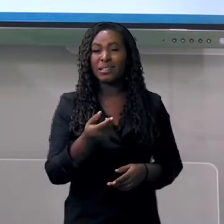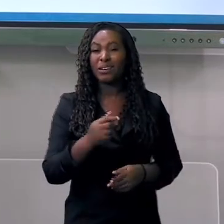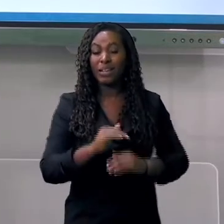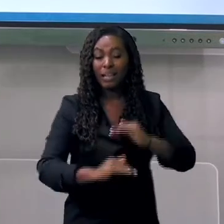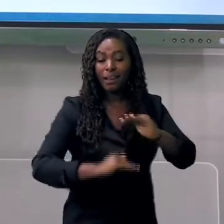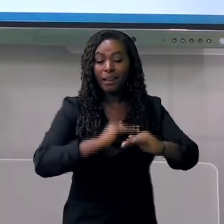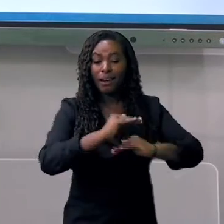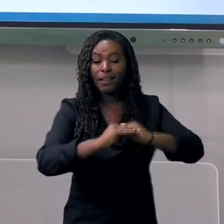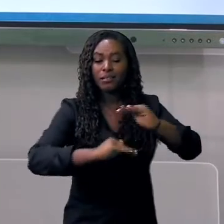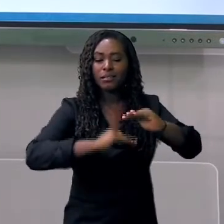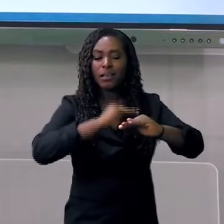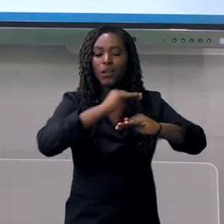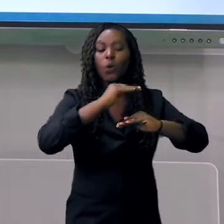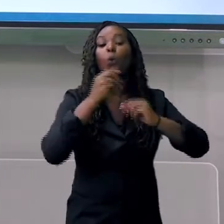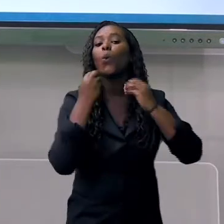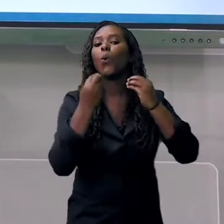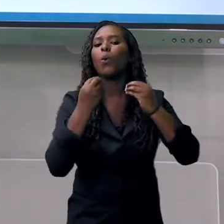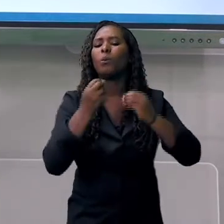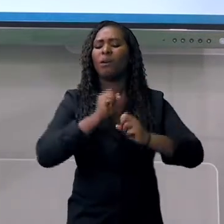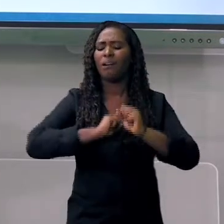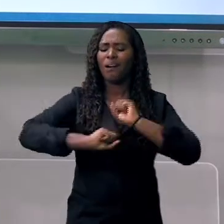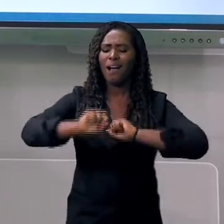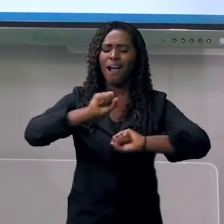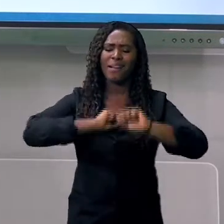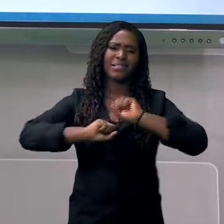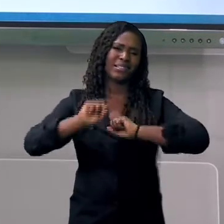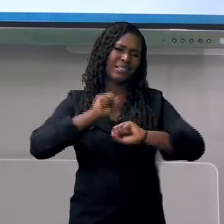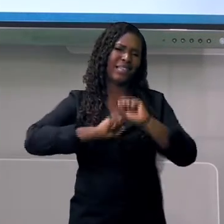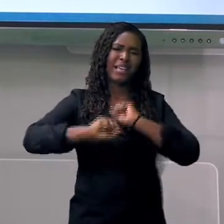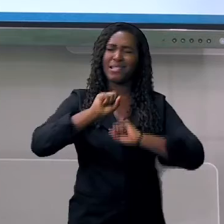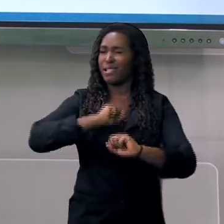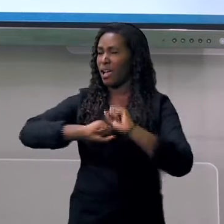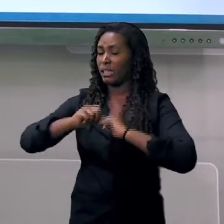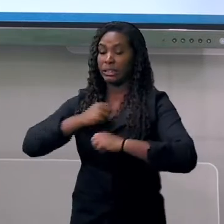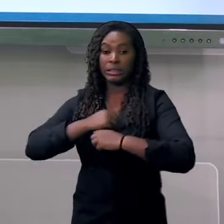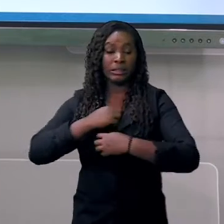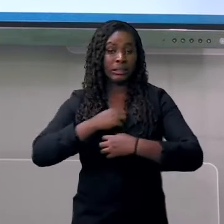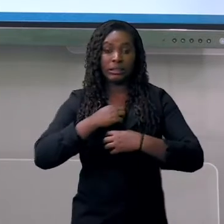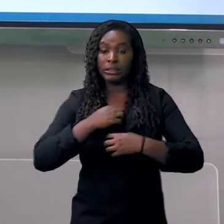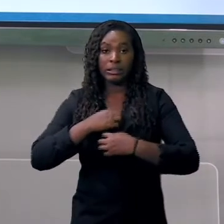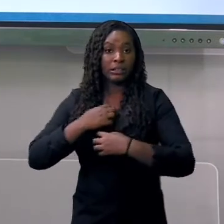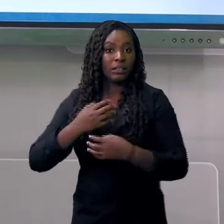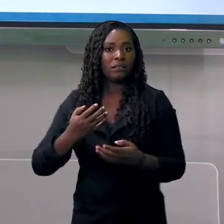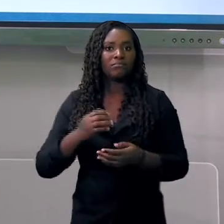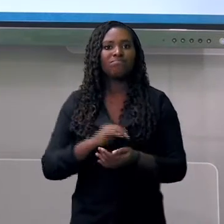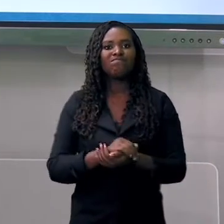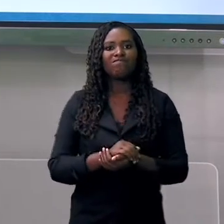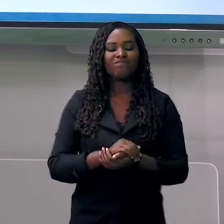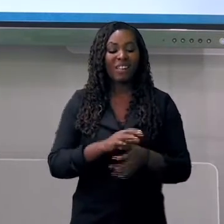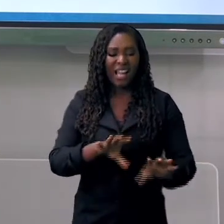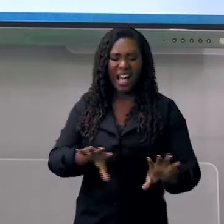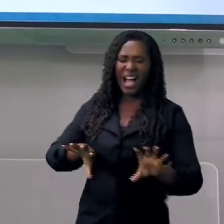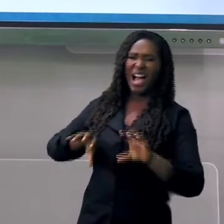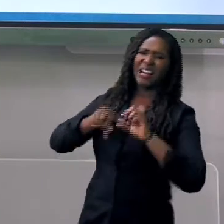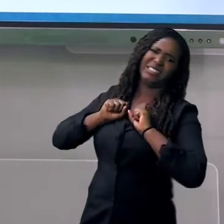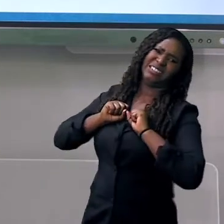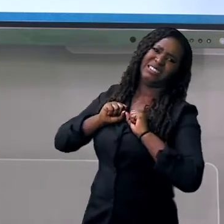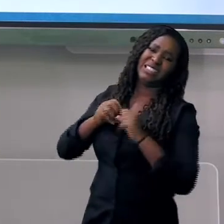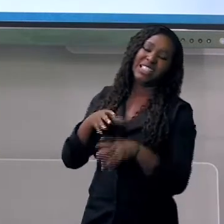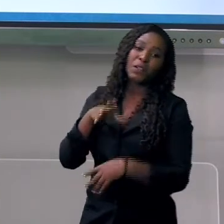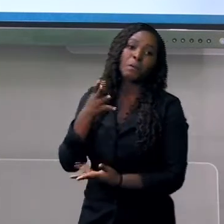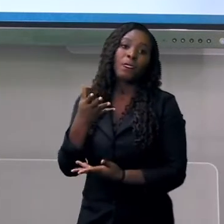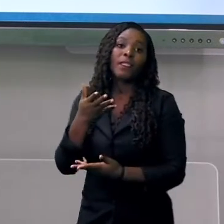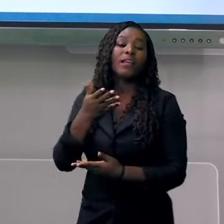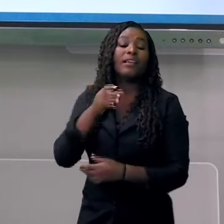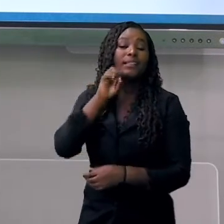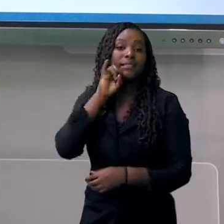a criança apreende para si, na hora de executar, na hora de fazer as coisas dela, do jeito dela, ela